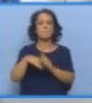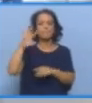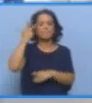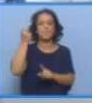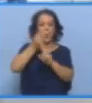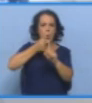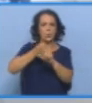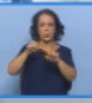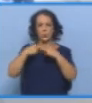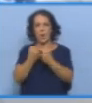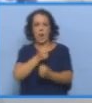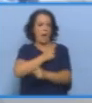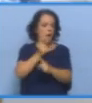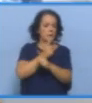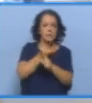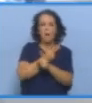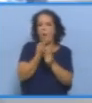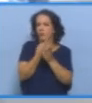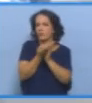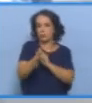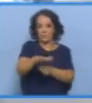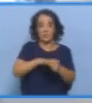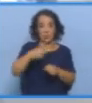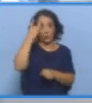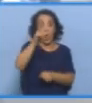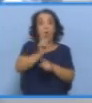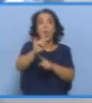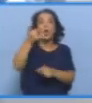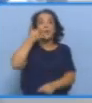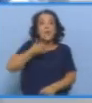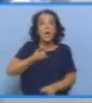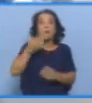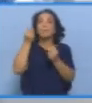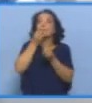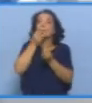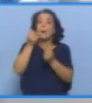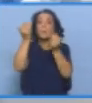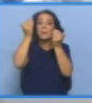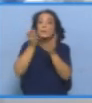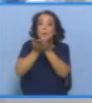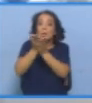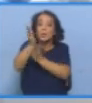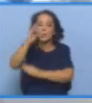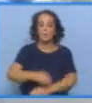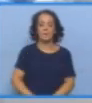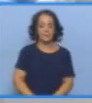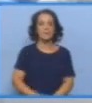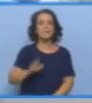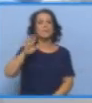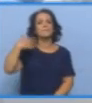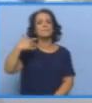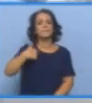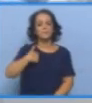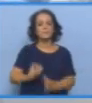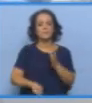lutas sociais, da habitação e outras ali prestou, e ele telefonava lá, muito bem, parabéns, continua. E quando nós decidimos criar o Centro